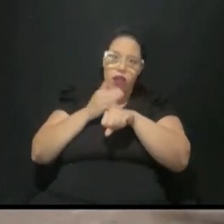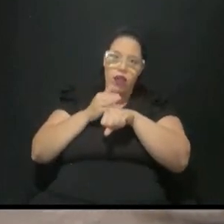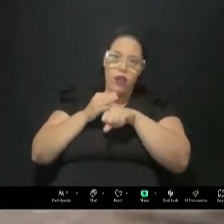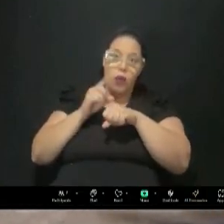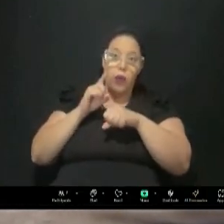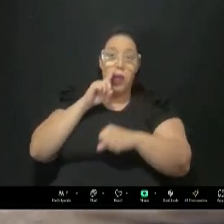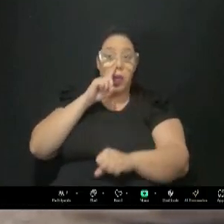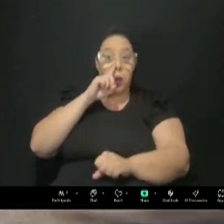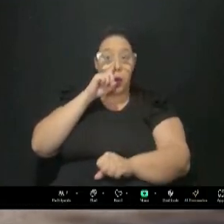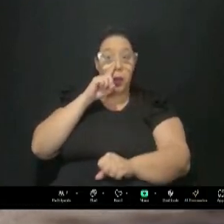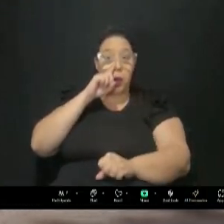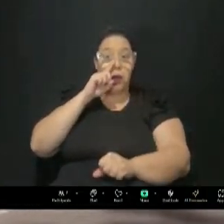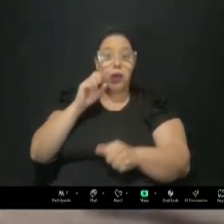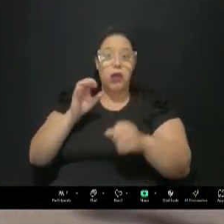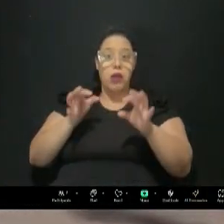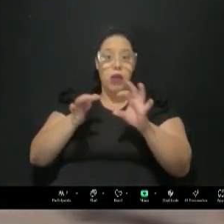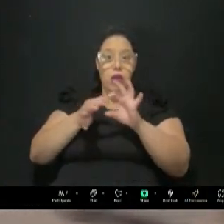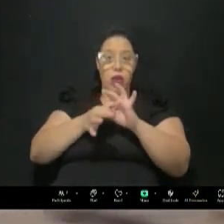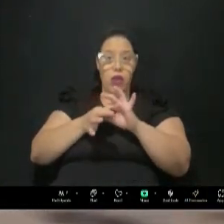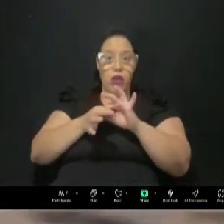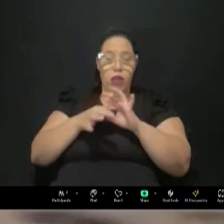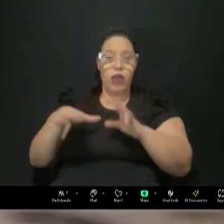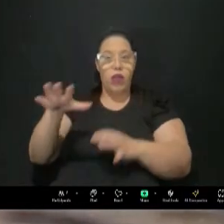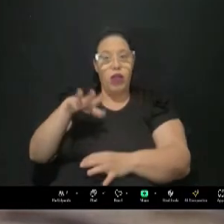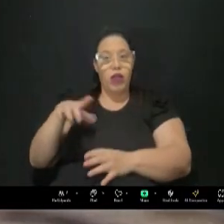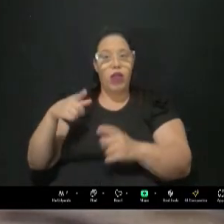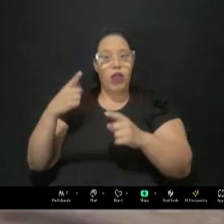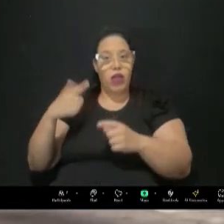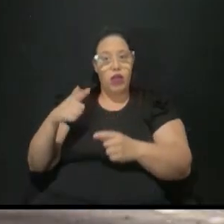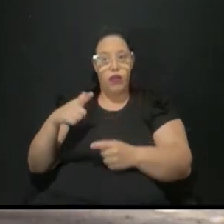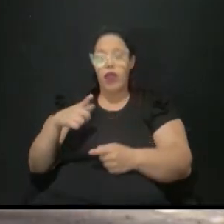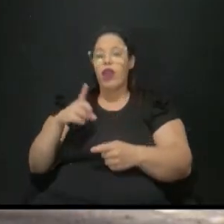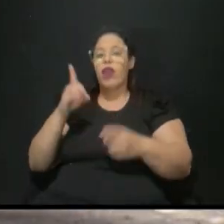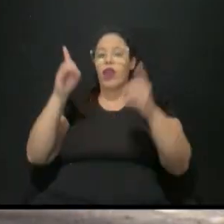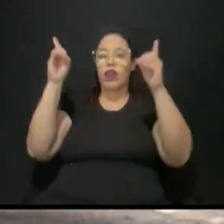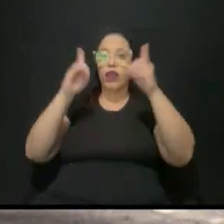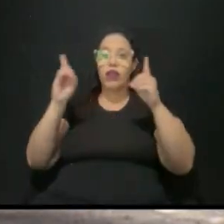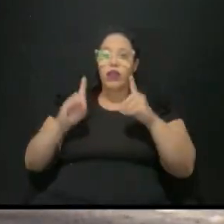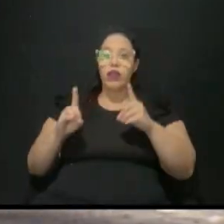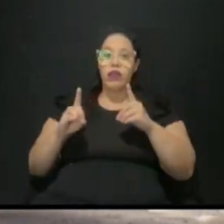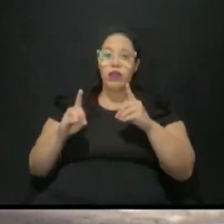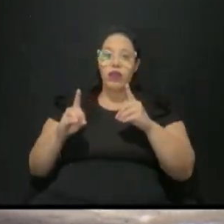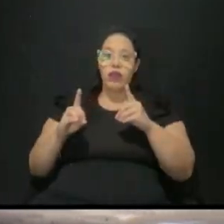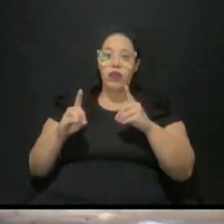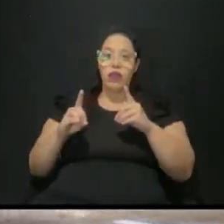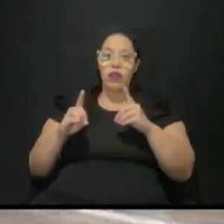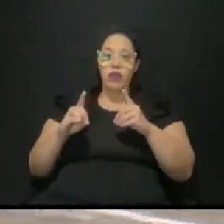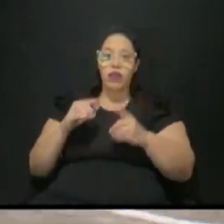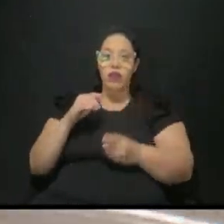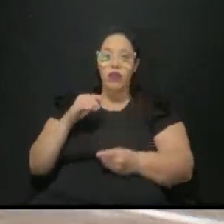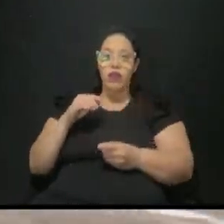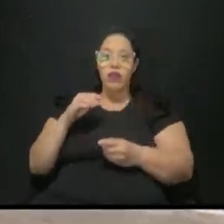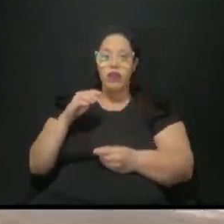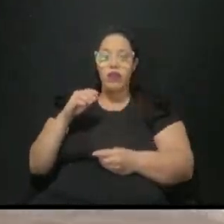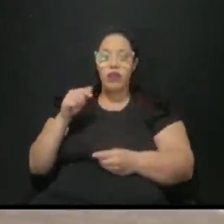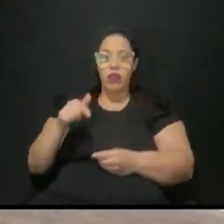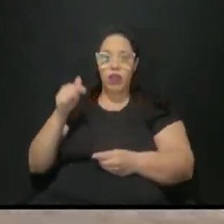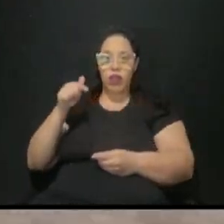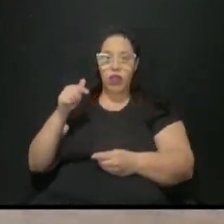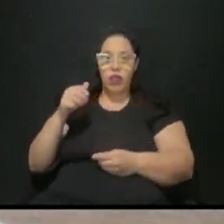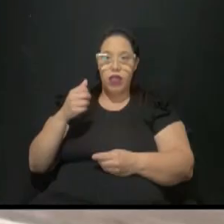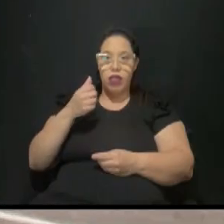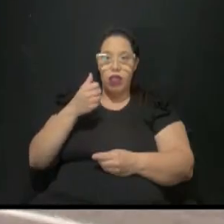parte ali junto com o pessoal que não tem deficiência. Como ele vai contemplar crianças de 7 até adultos de 25 anos, quais